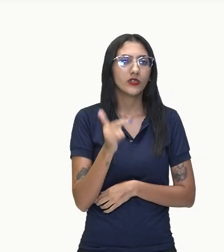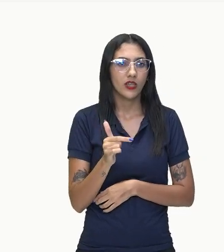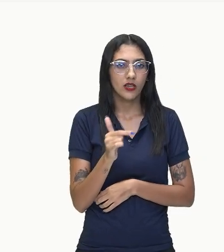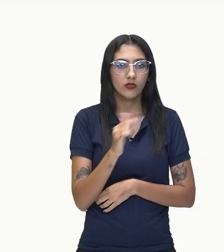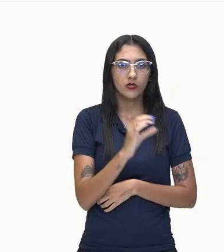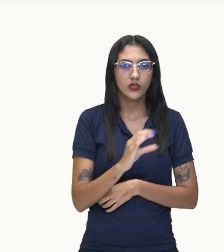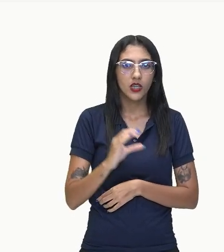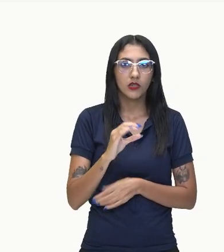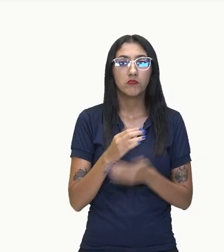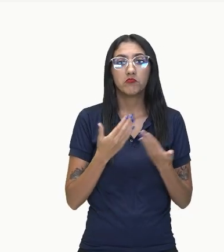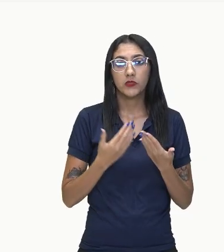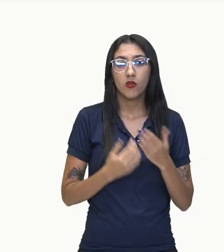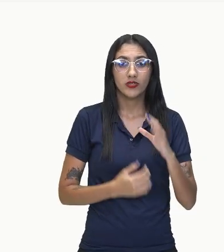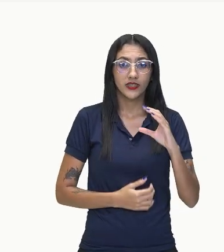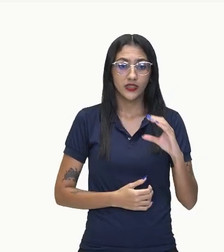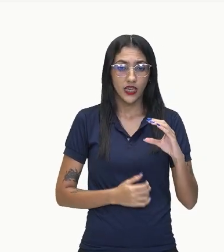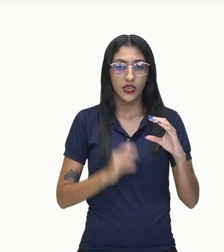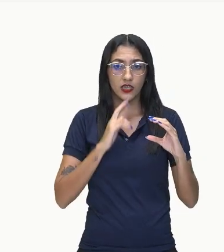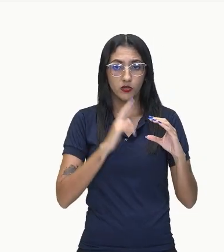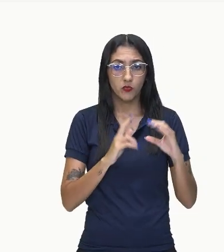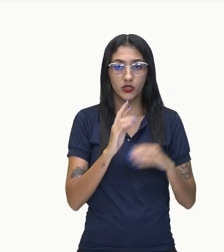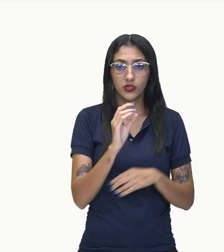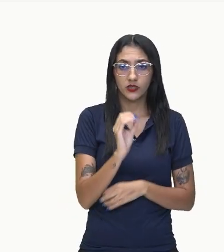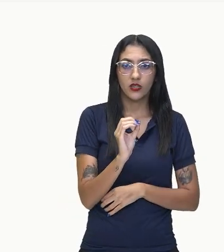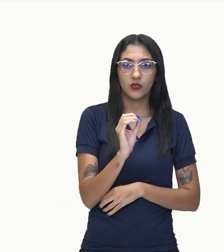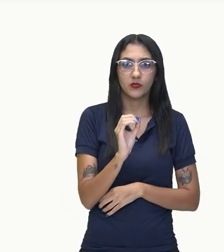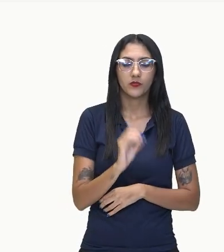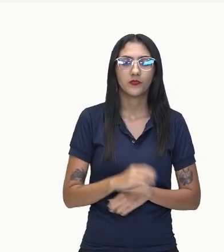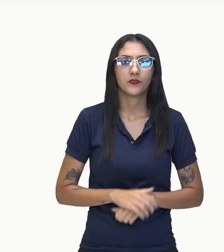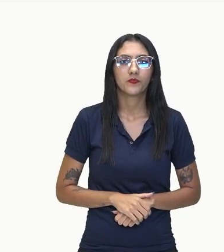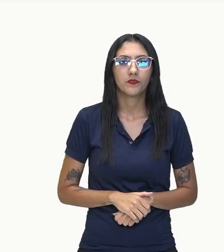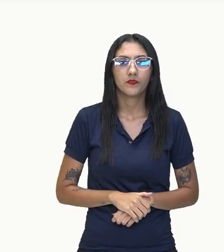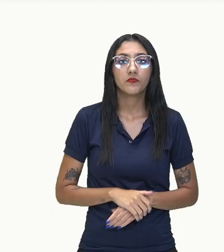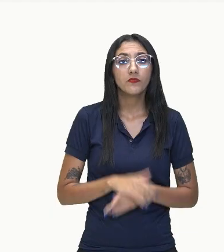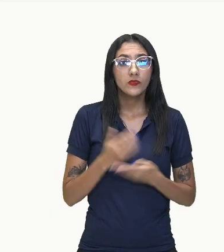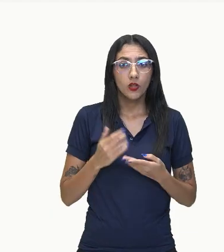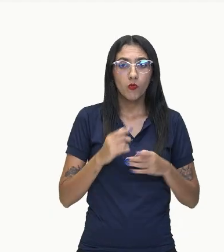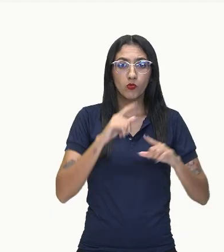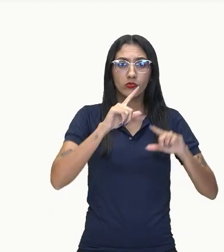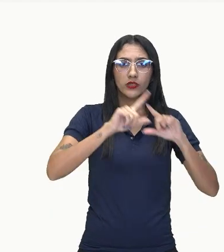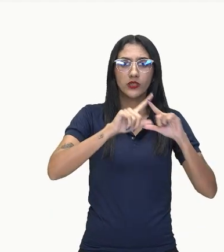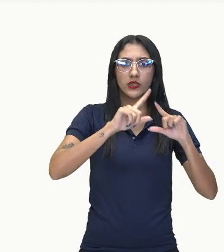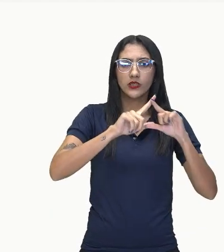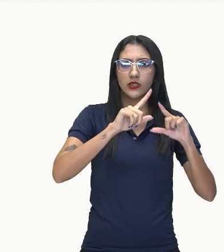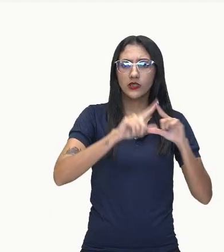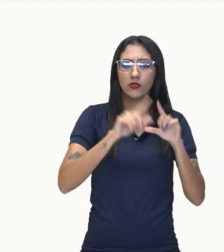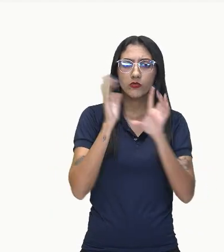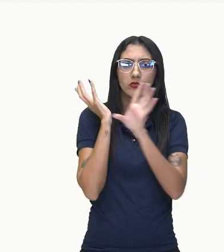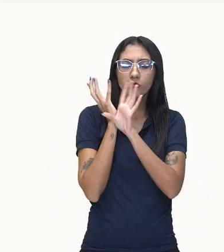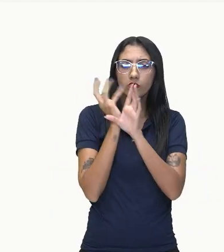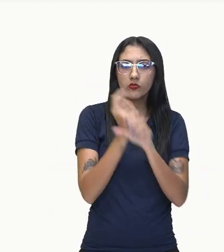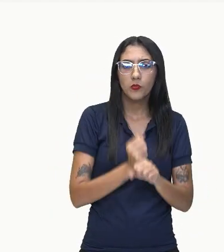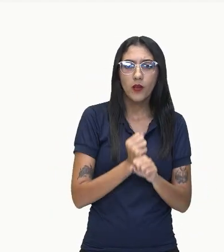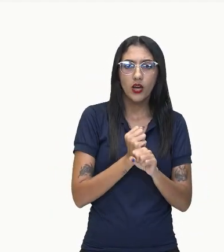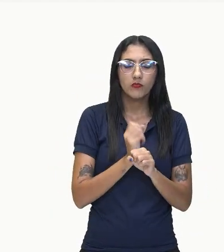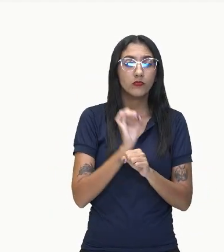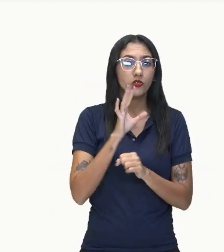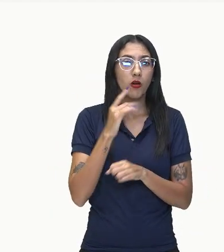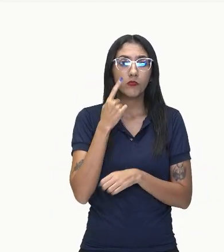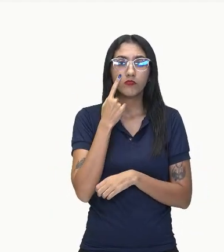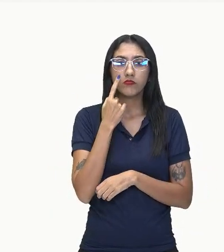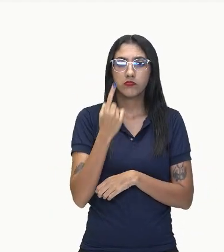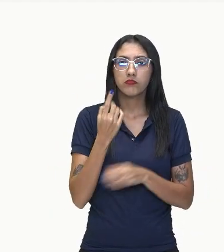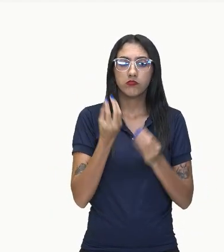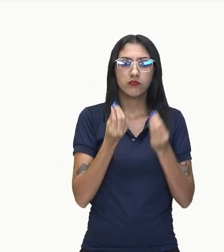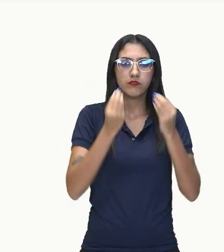de c é 0. Então, quando a gente for calcular o delta, é só a gente colocar 0